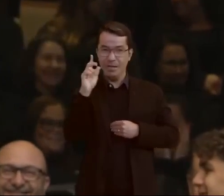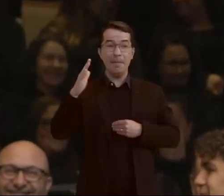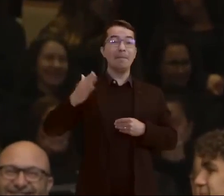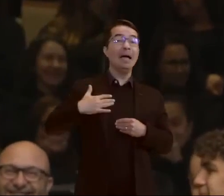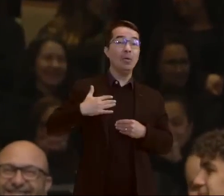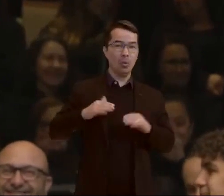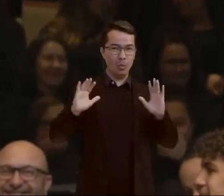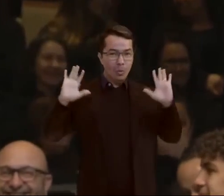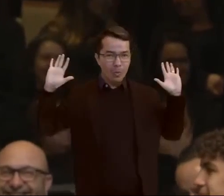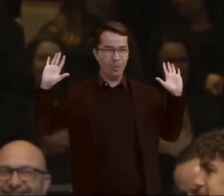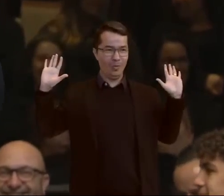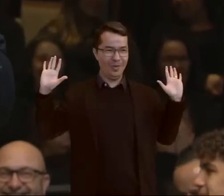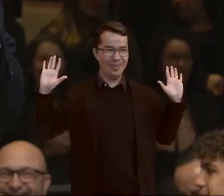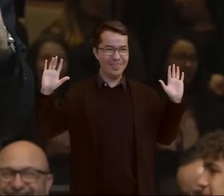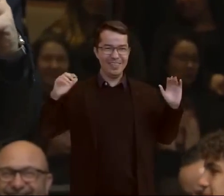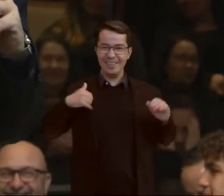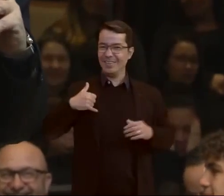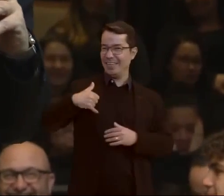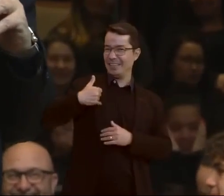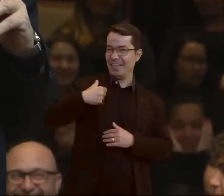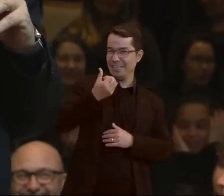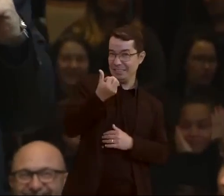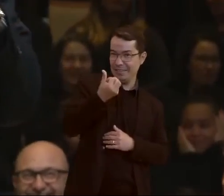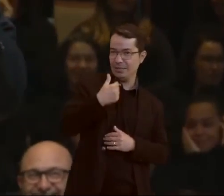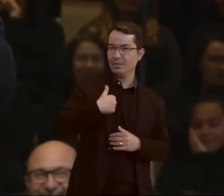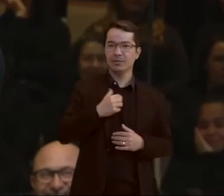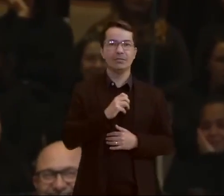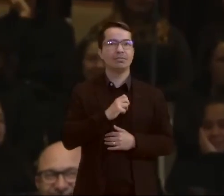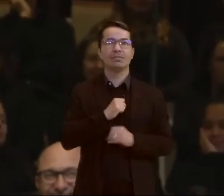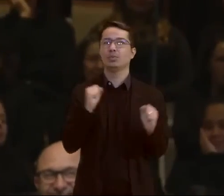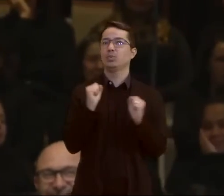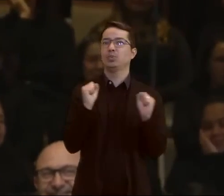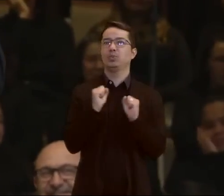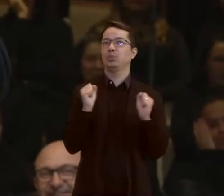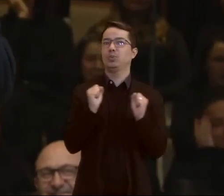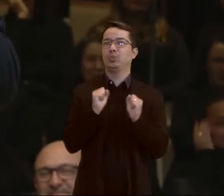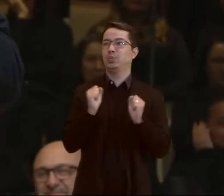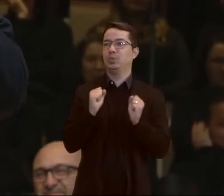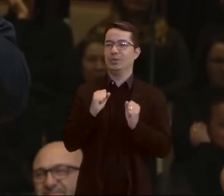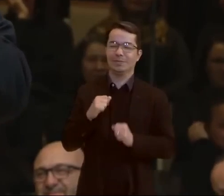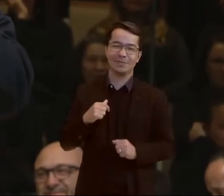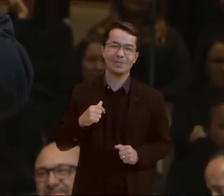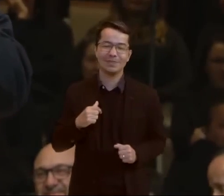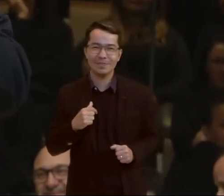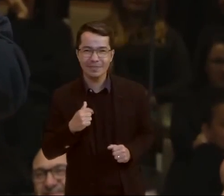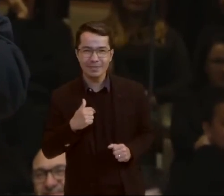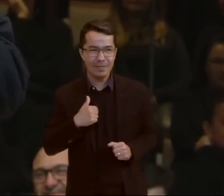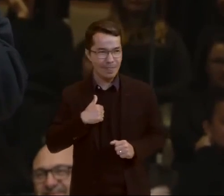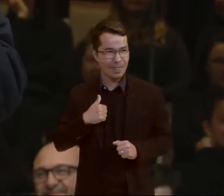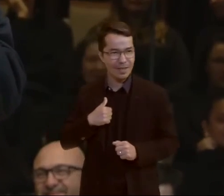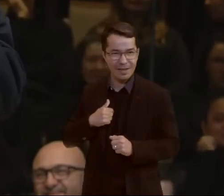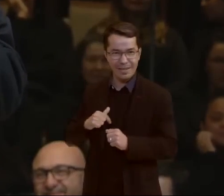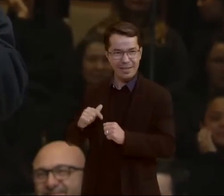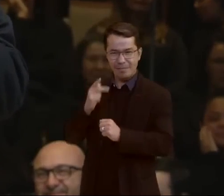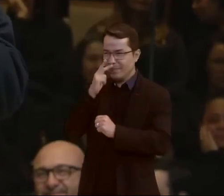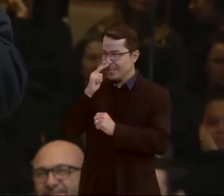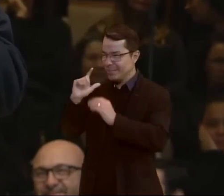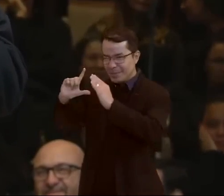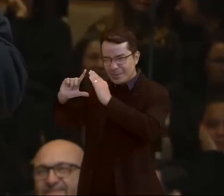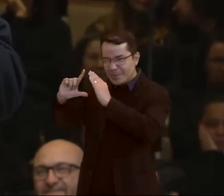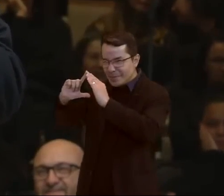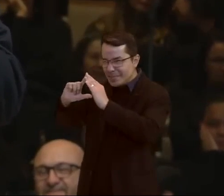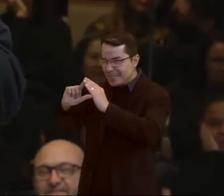Bom, eu adorava aquilo. Tinha um armazém perto da minha casa, não é? E nesse armazém tinha uma vitrine assim de